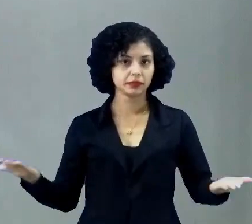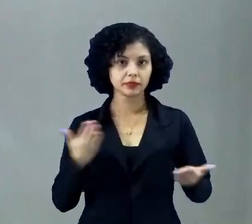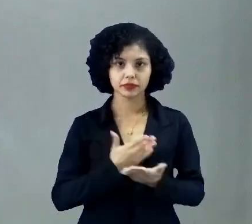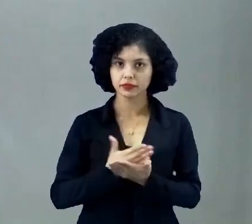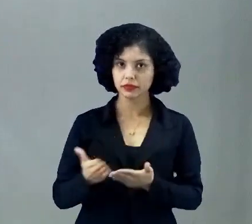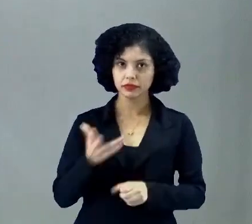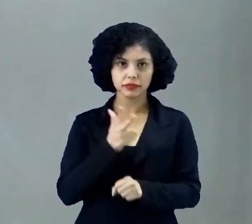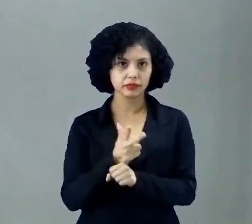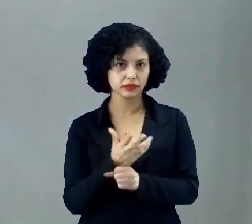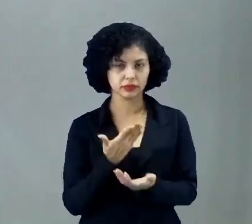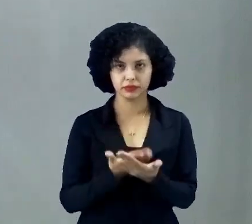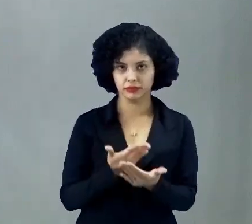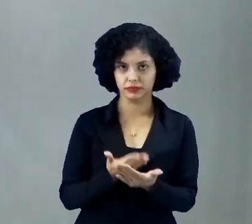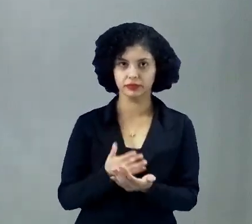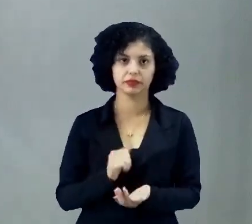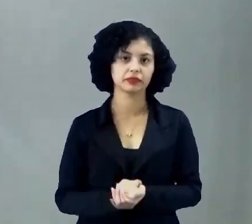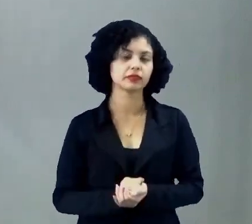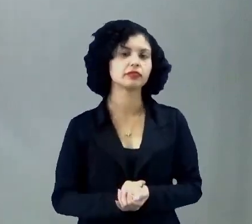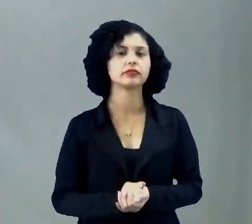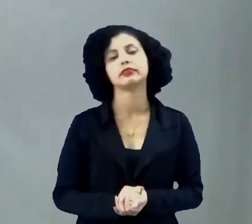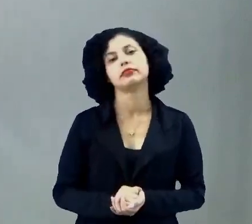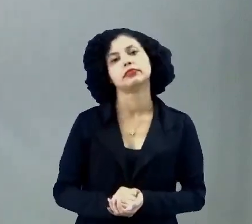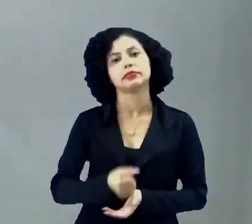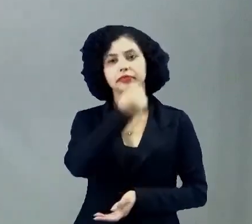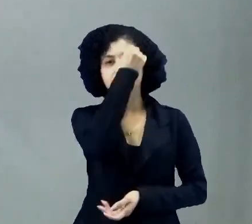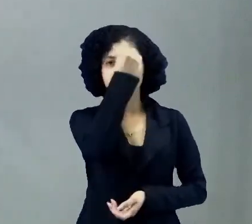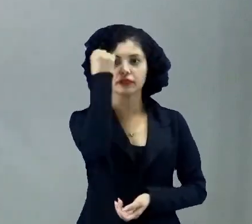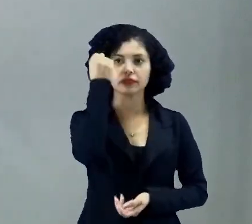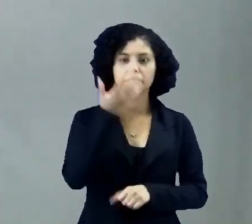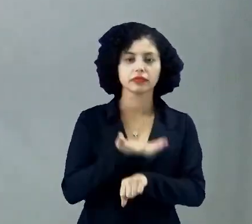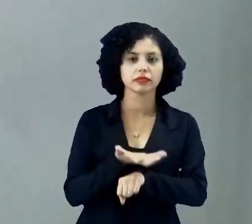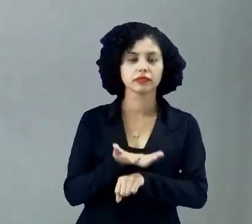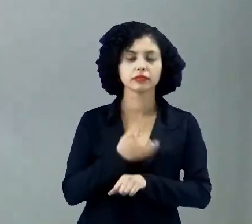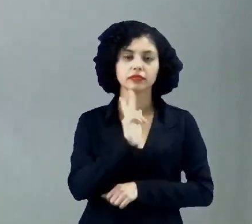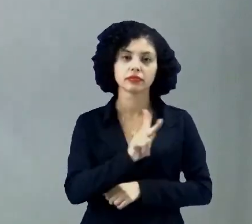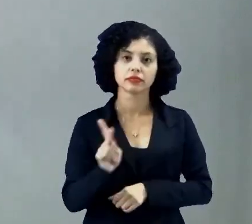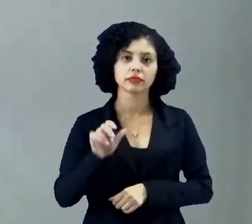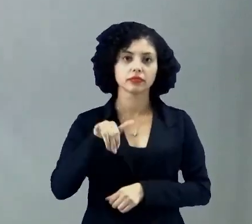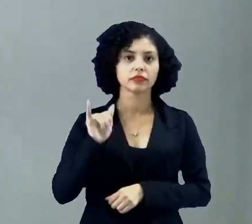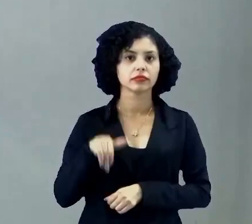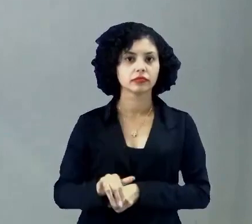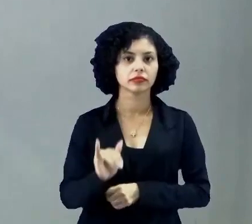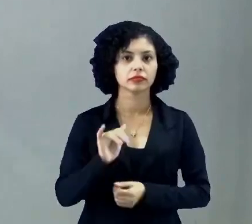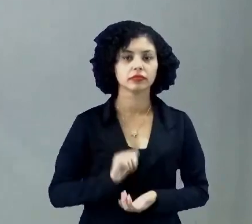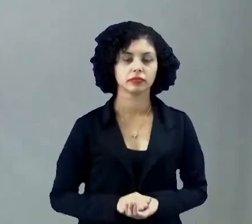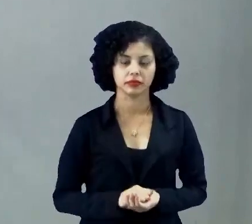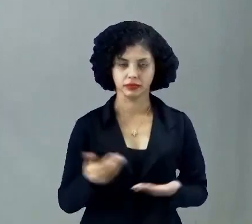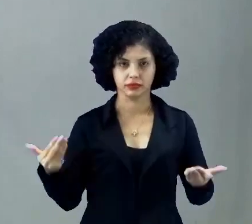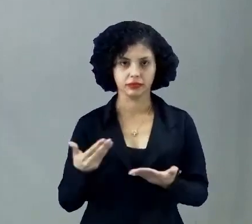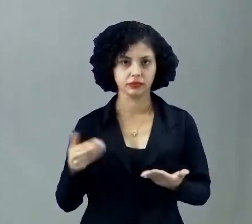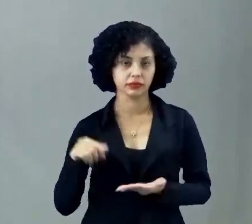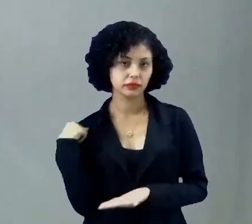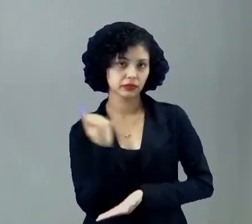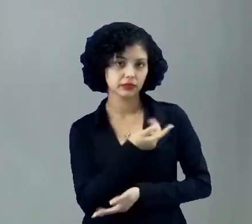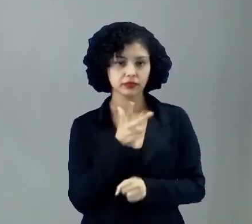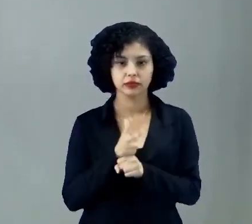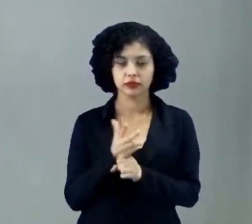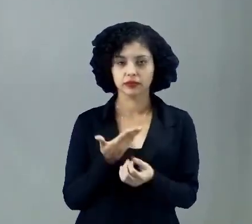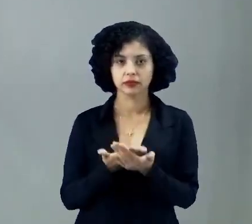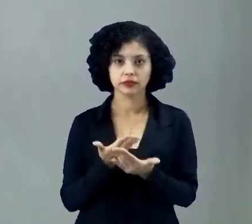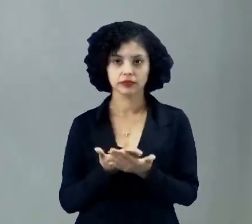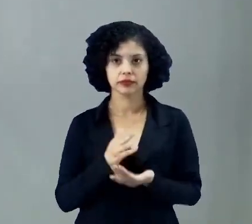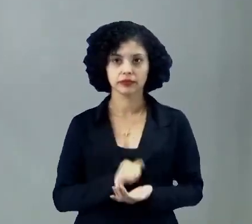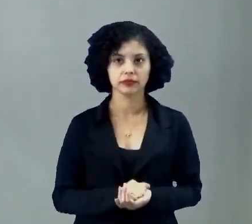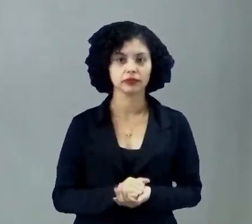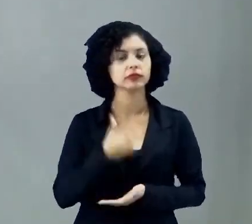começando a videoaula do seu componente curricular Sociologia. Sou o professor Ney Araújo e nesta videoaula nós